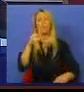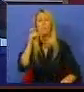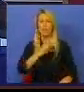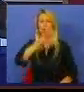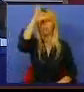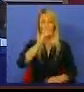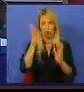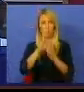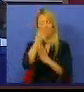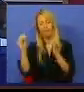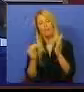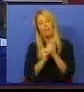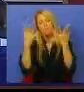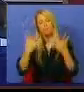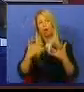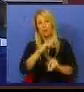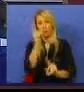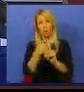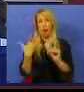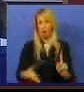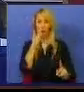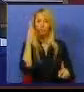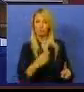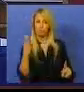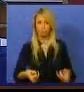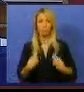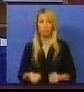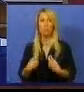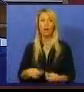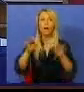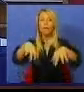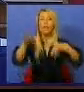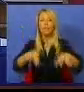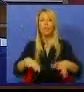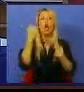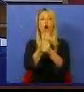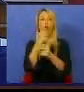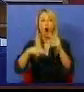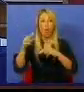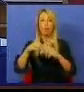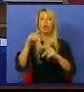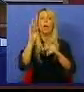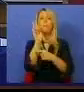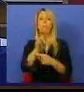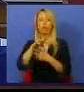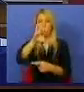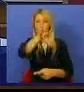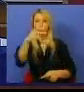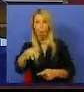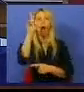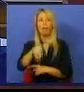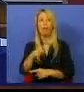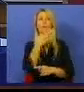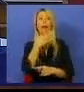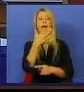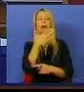Estava inscrito no orçamento para este ano e para ser executado terminar as obras no Museu do Coa, terminar as obras no Museu de Évora, terminar as obras no